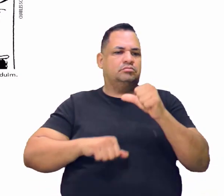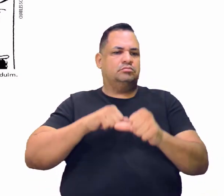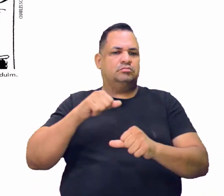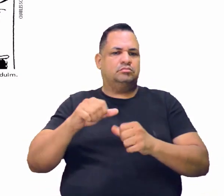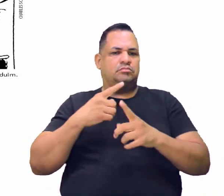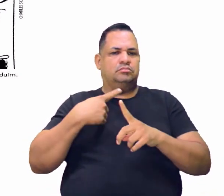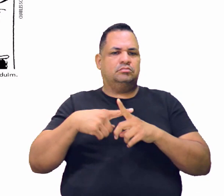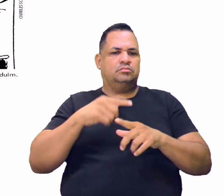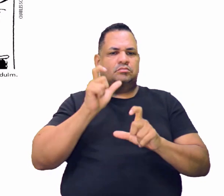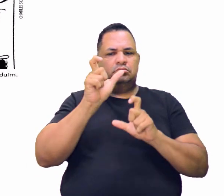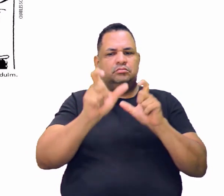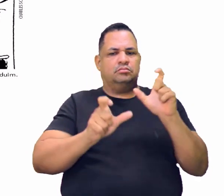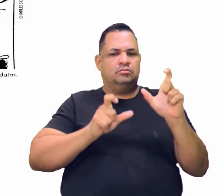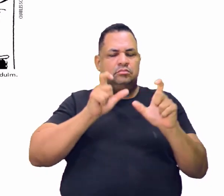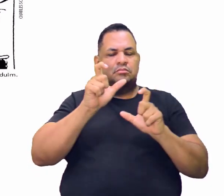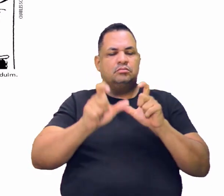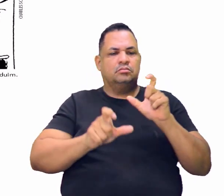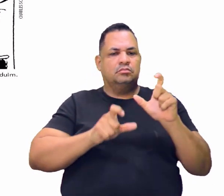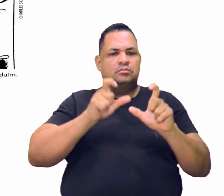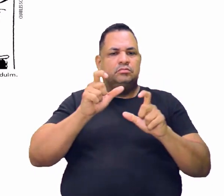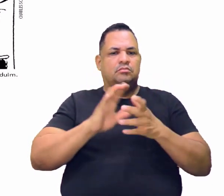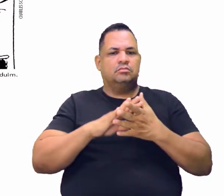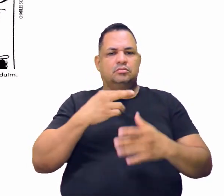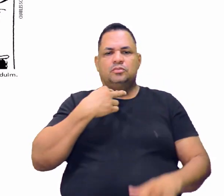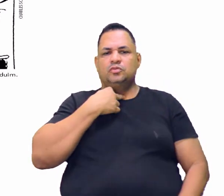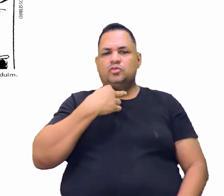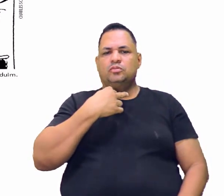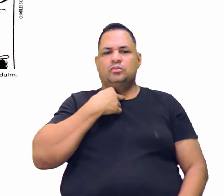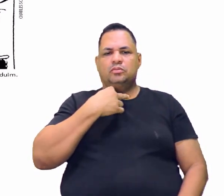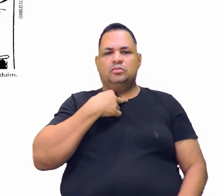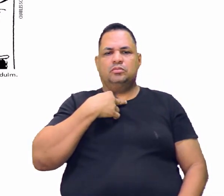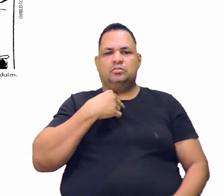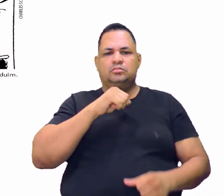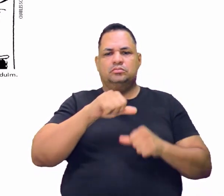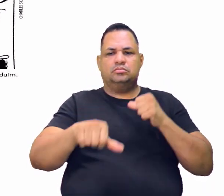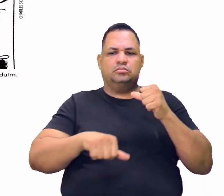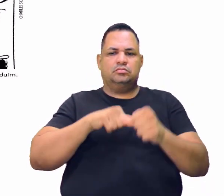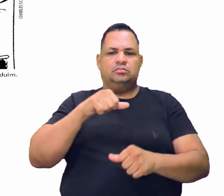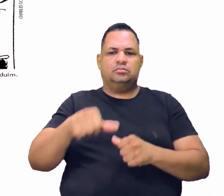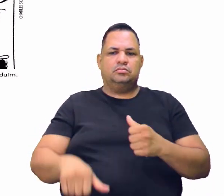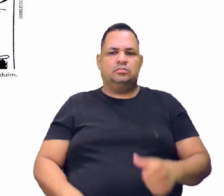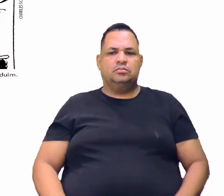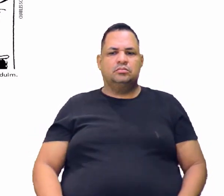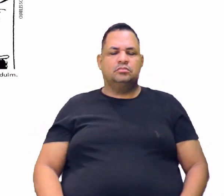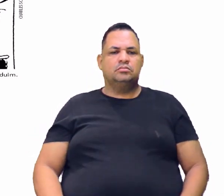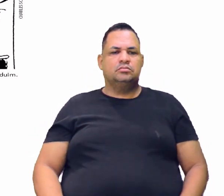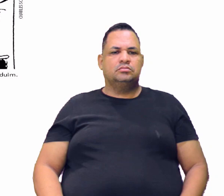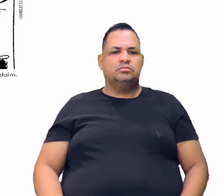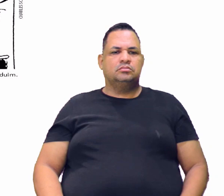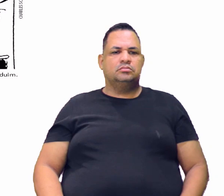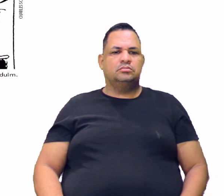certo? Porque é advérbio é invariável. Se eu tivesse aqui,